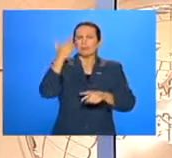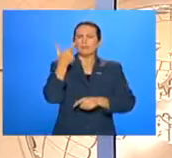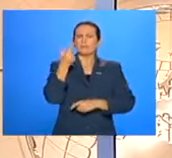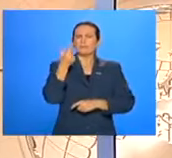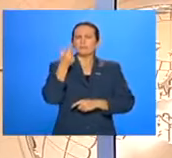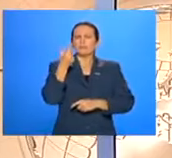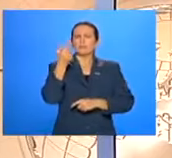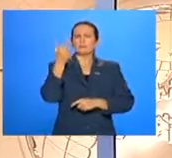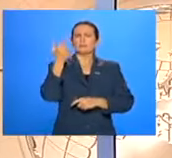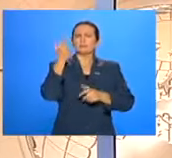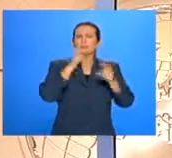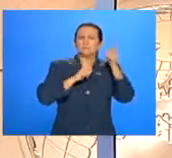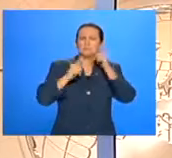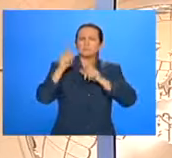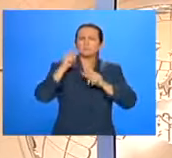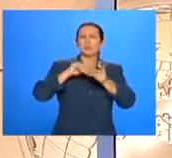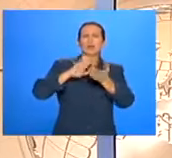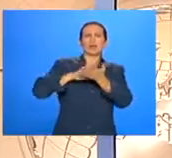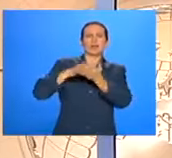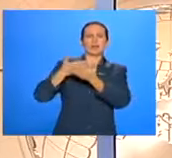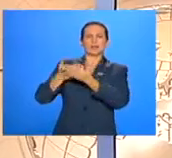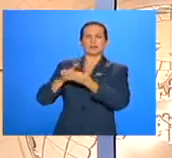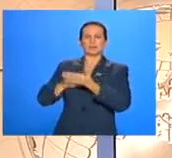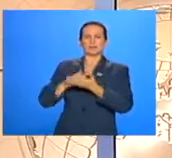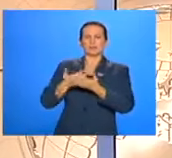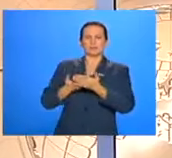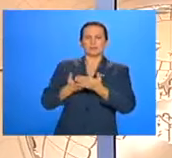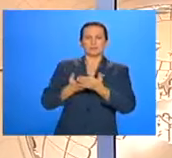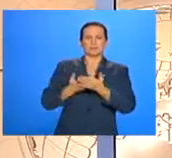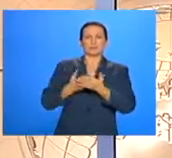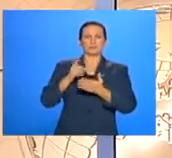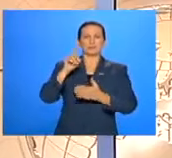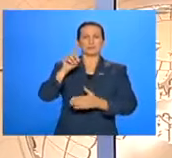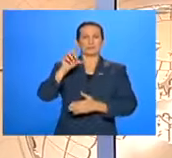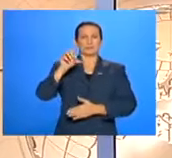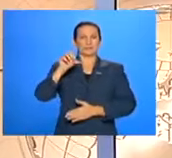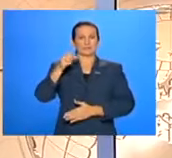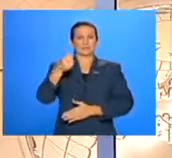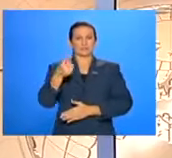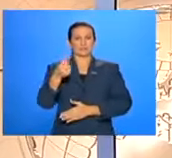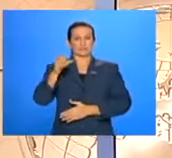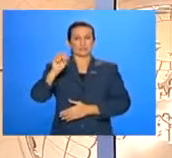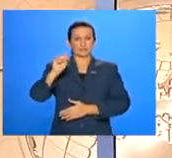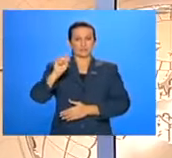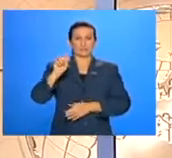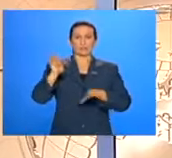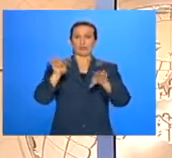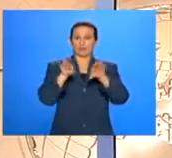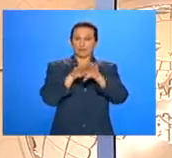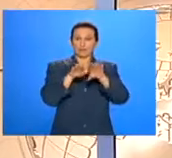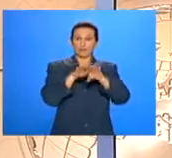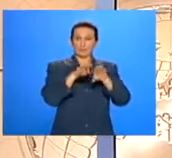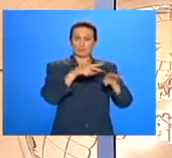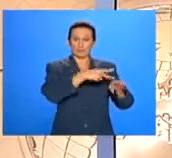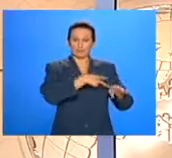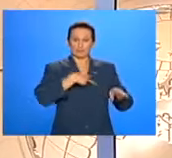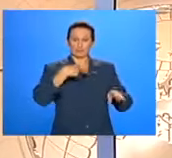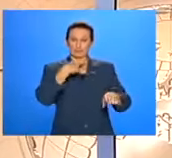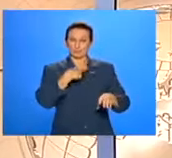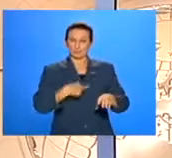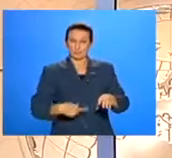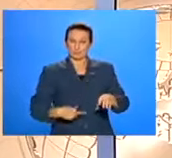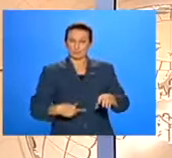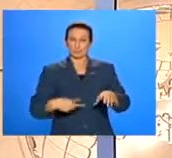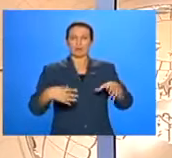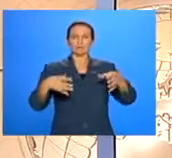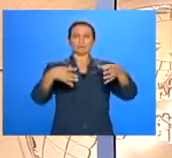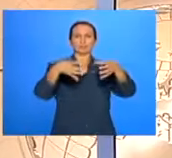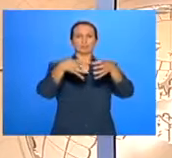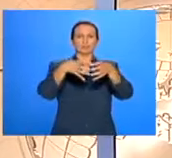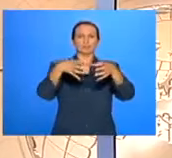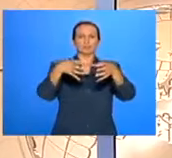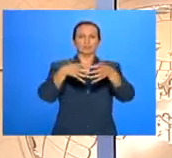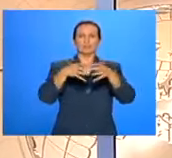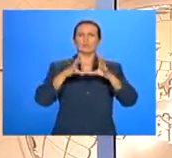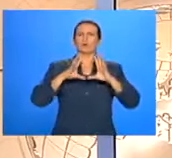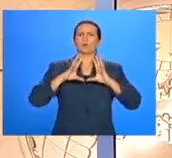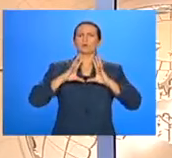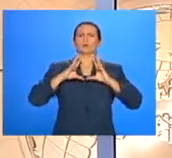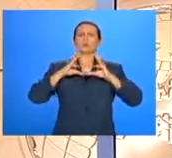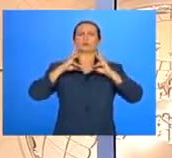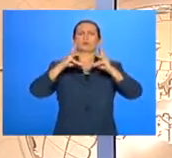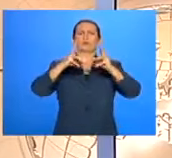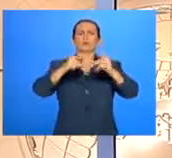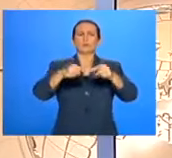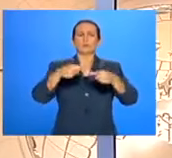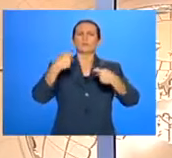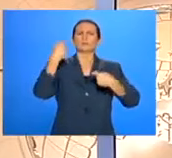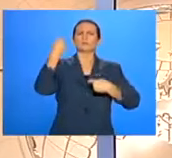Em 1968, por uma decisão do parlamento, todos os surdos teriam acesso ao profissional